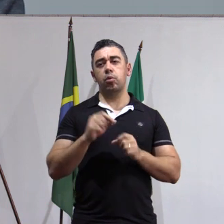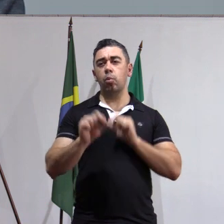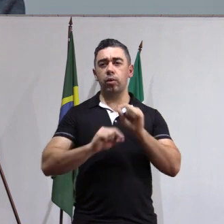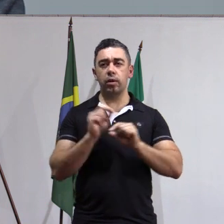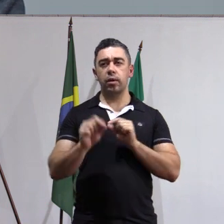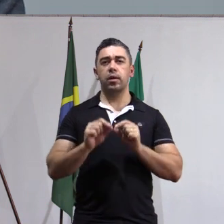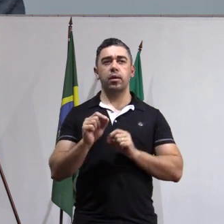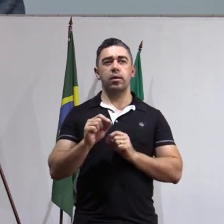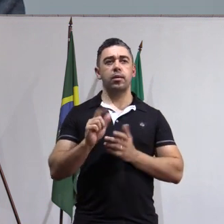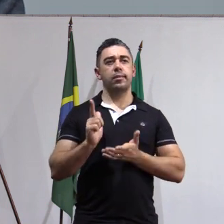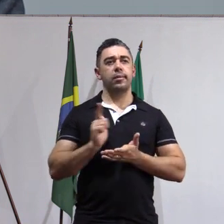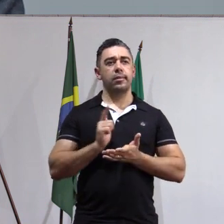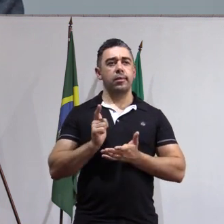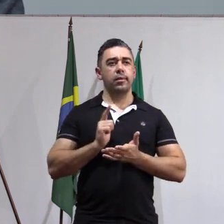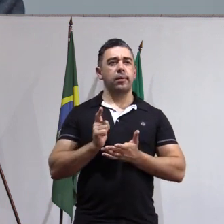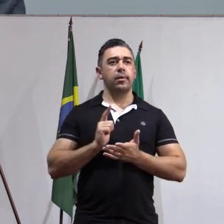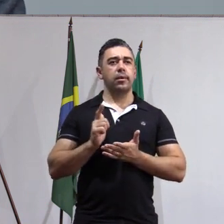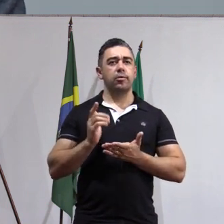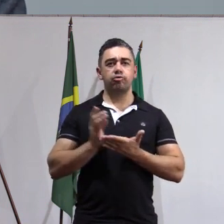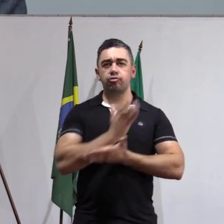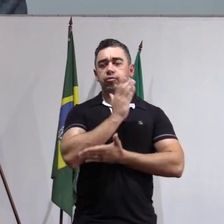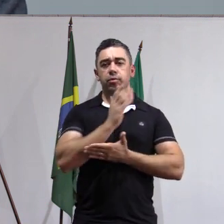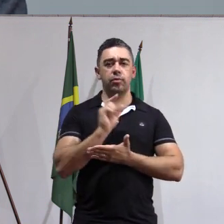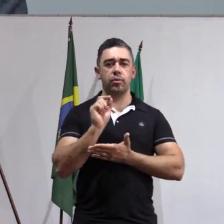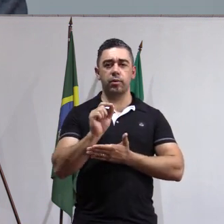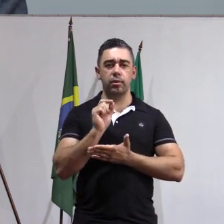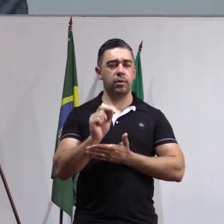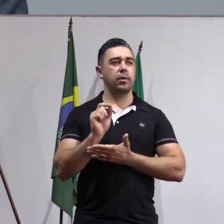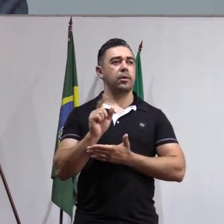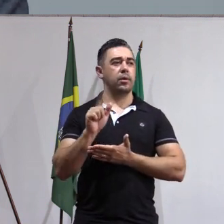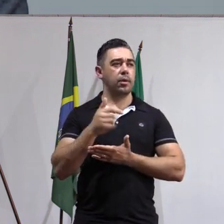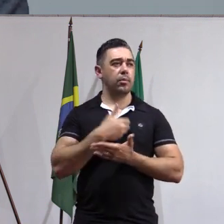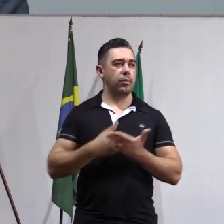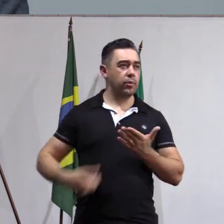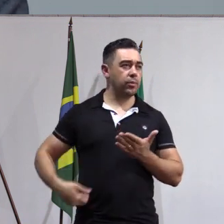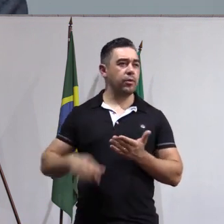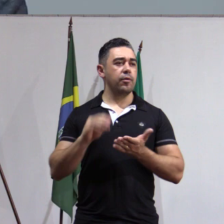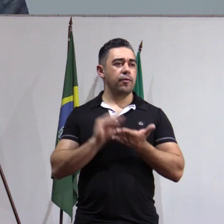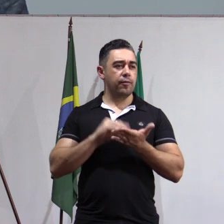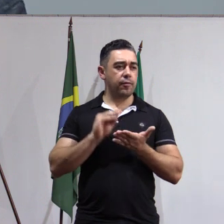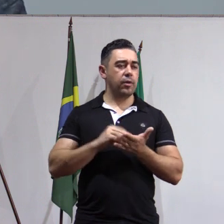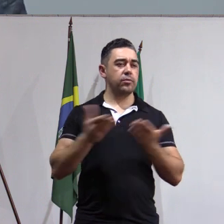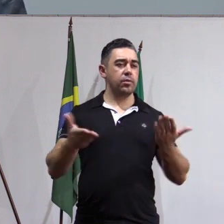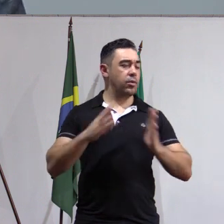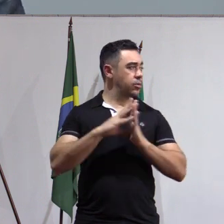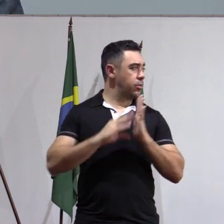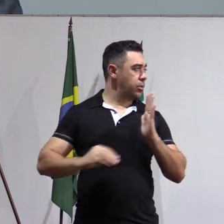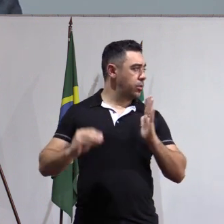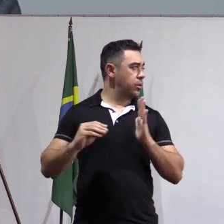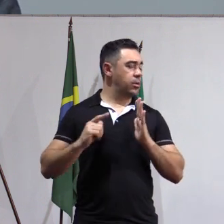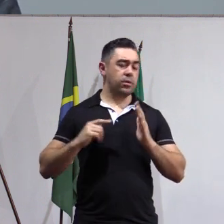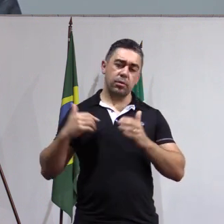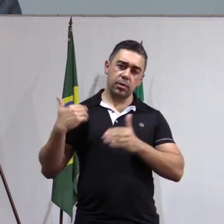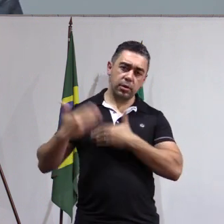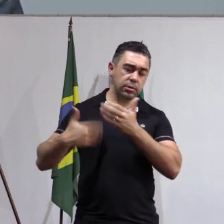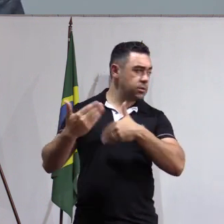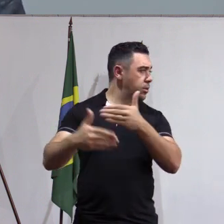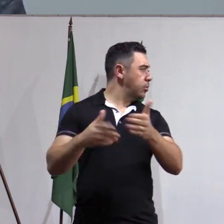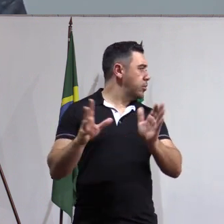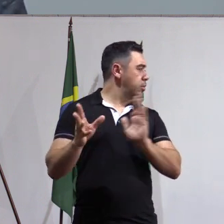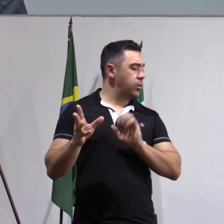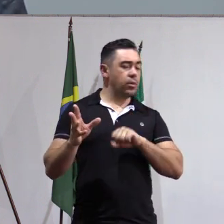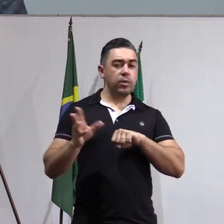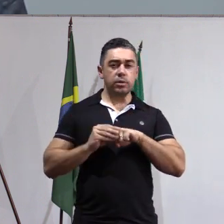ao CNPq, fontes permanentes, públicas e estáveis do nosso atual modelo. A tradição da produção do